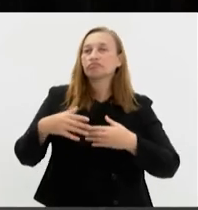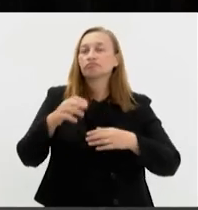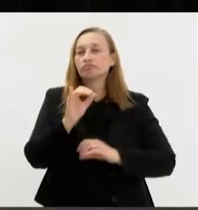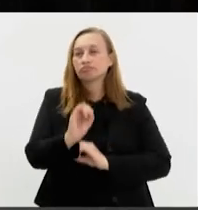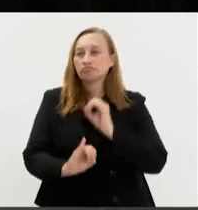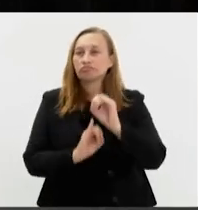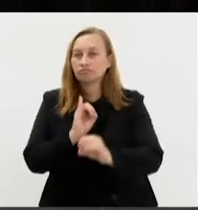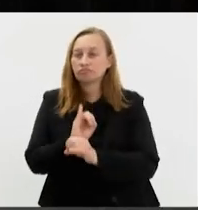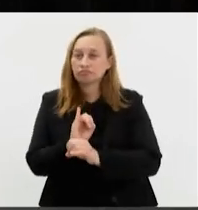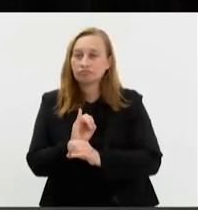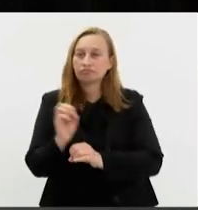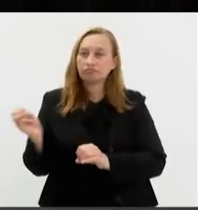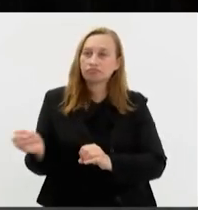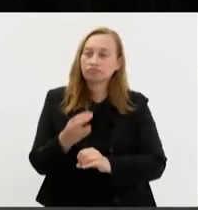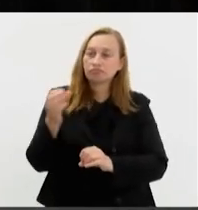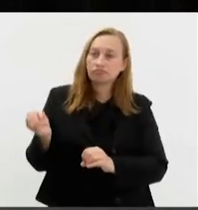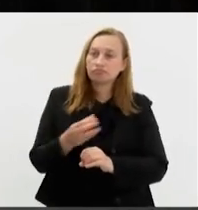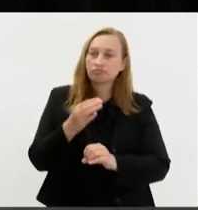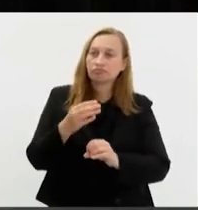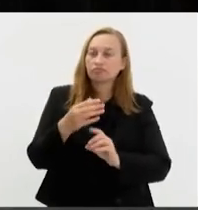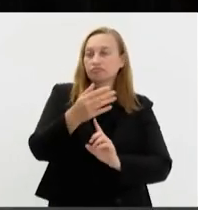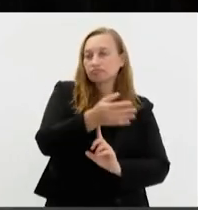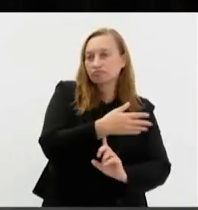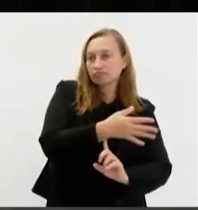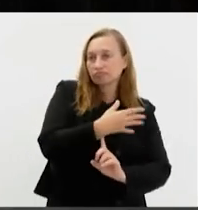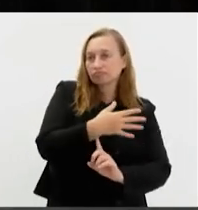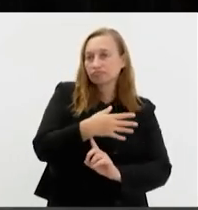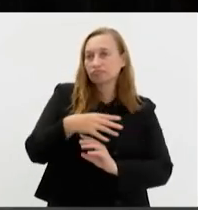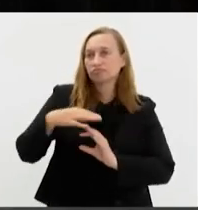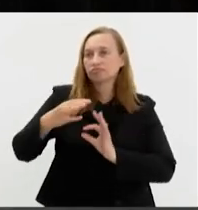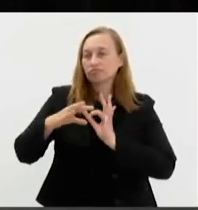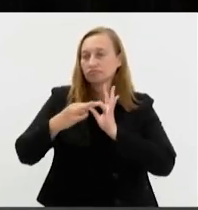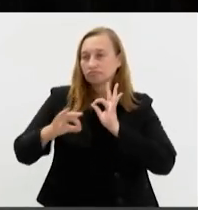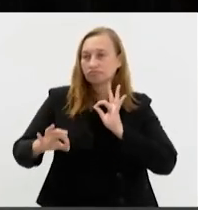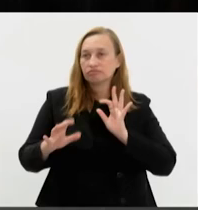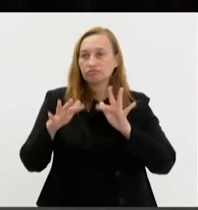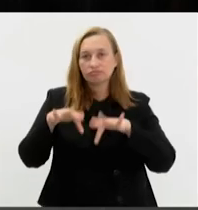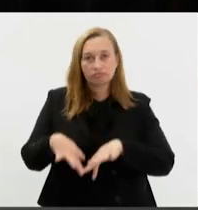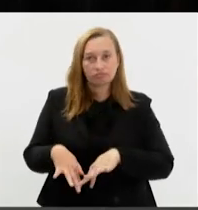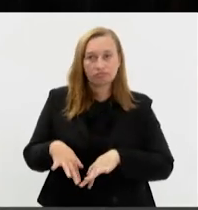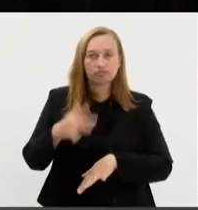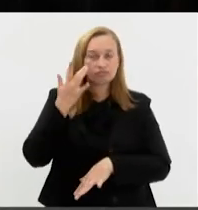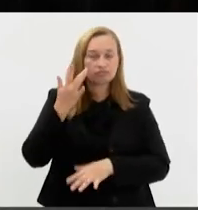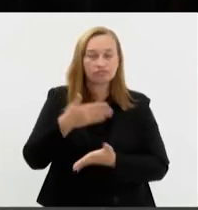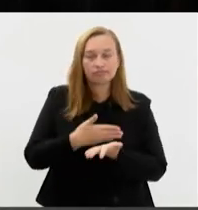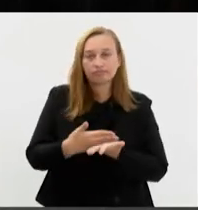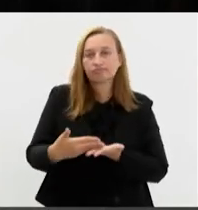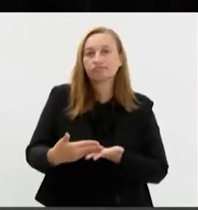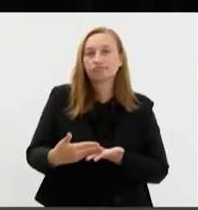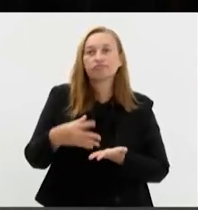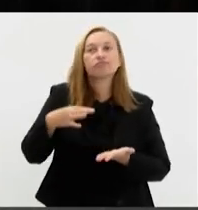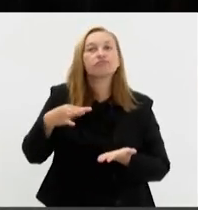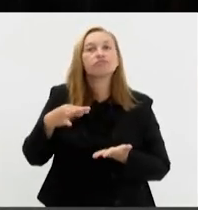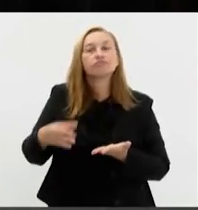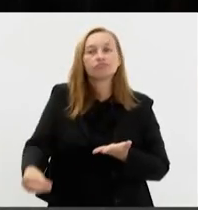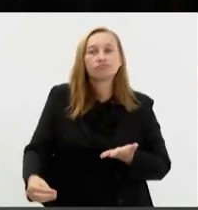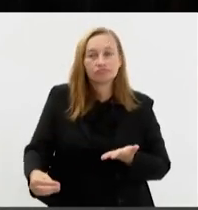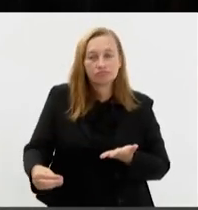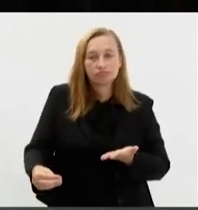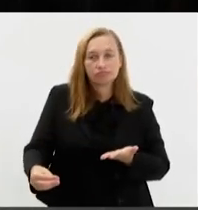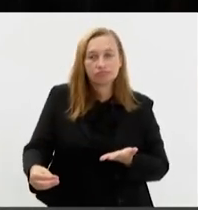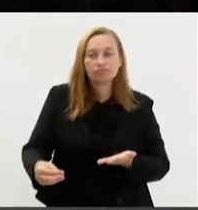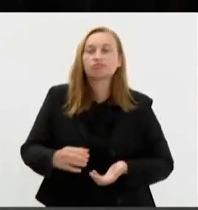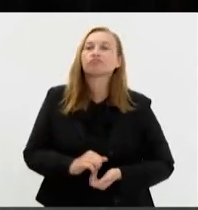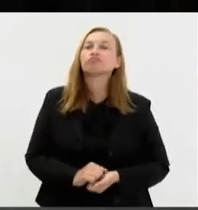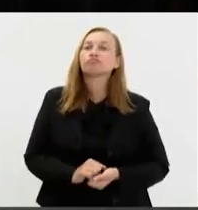que o que tudo indica tá muito longe do seu fim eu acho que a gente tá num começo ainda e e